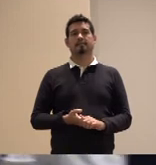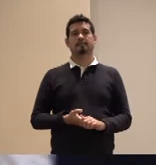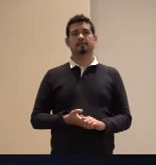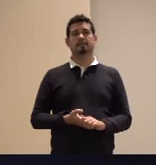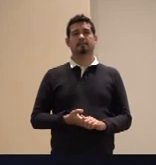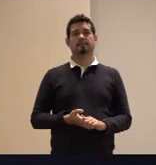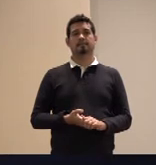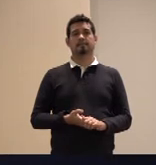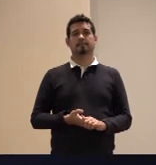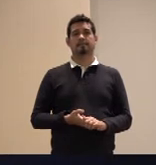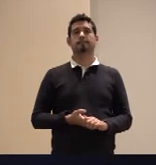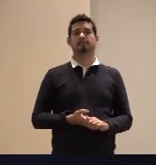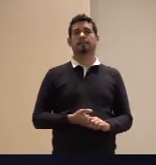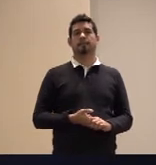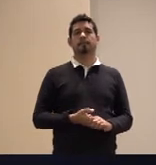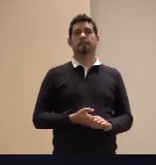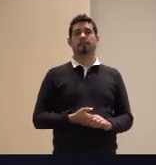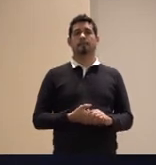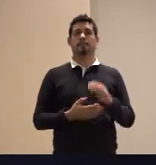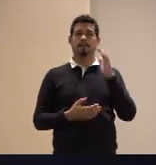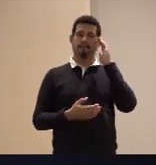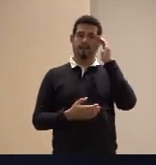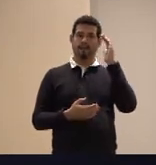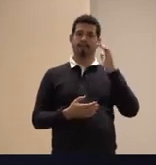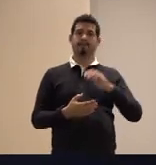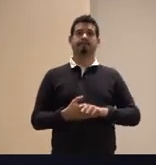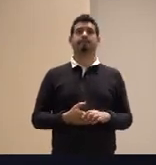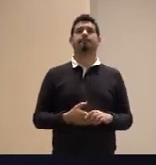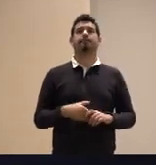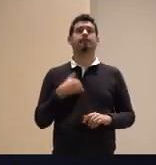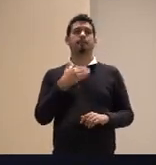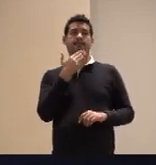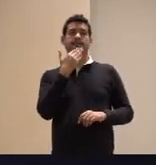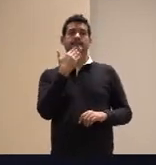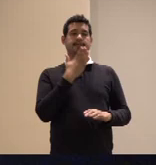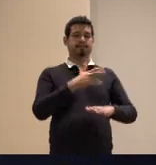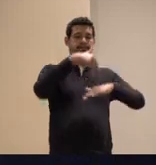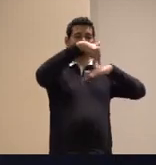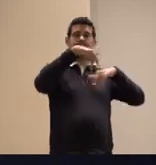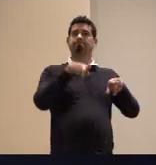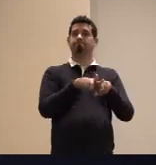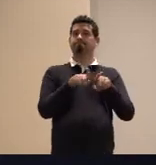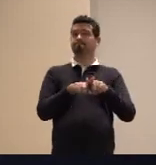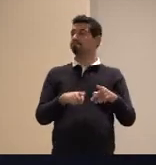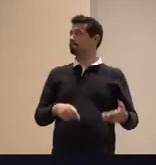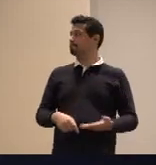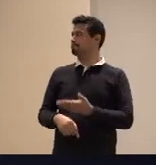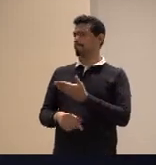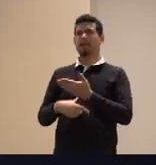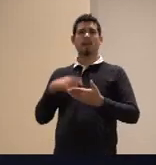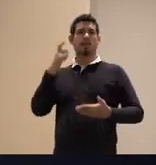Bom dia. Eu vou pedir para ficar de pé, falar, eu creio que aqui um pouquinho